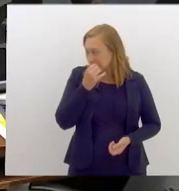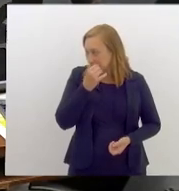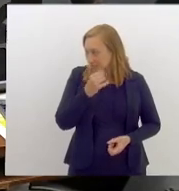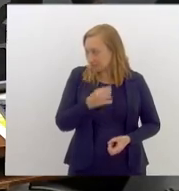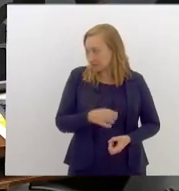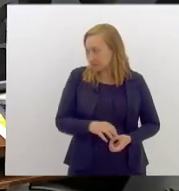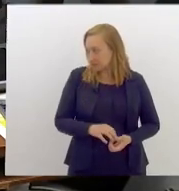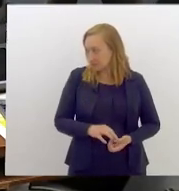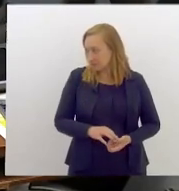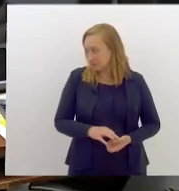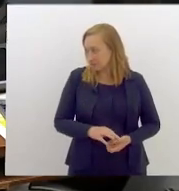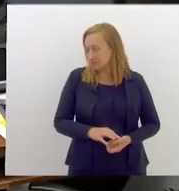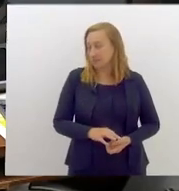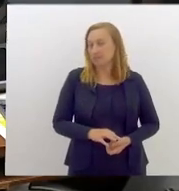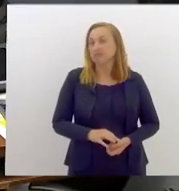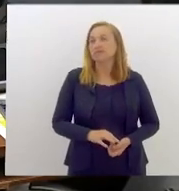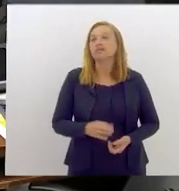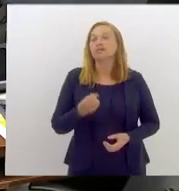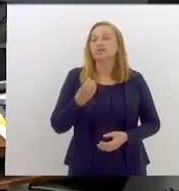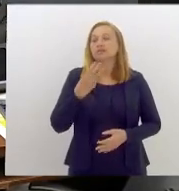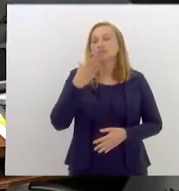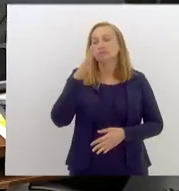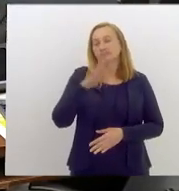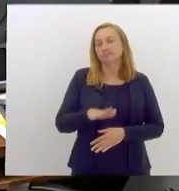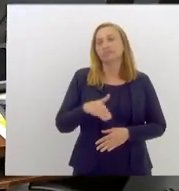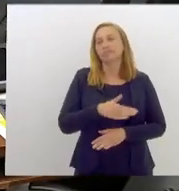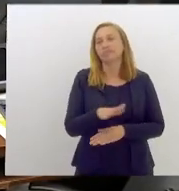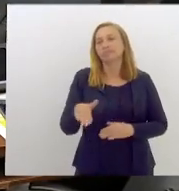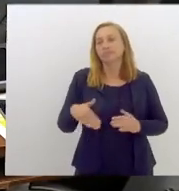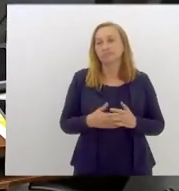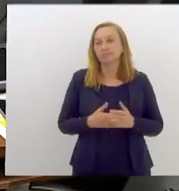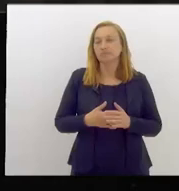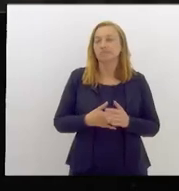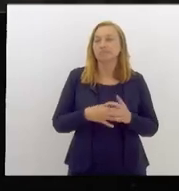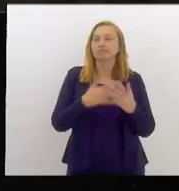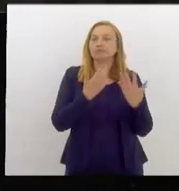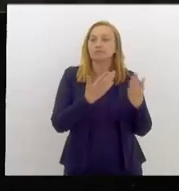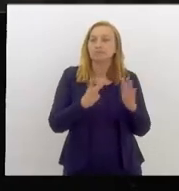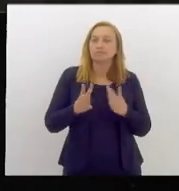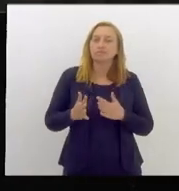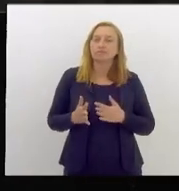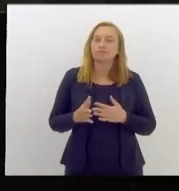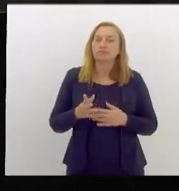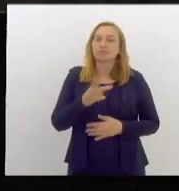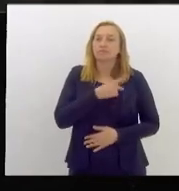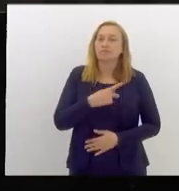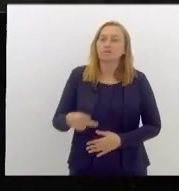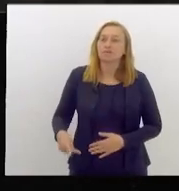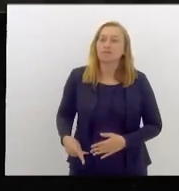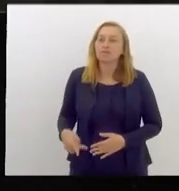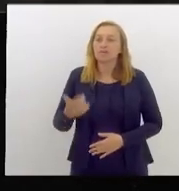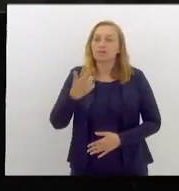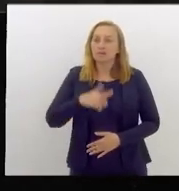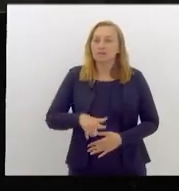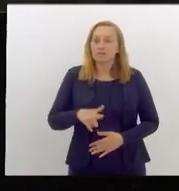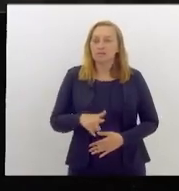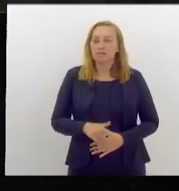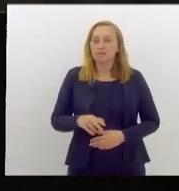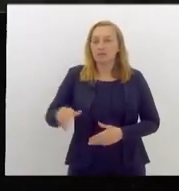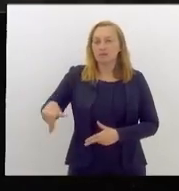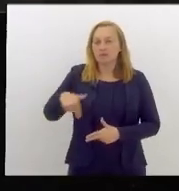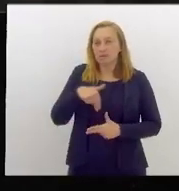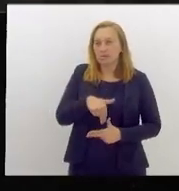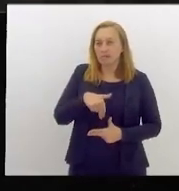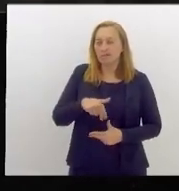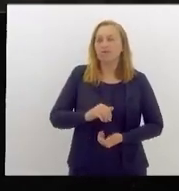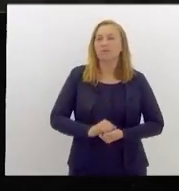Boa tarde a todos todos cumprimentar o nosso Presidente mais uma vez sobre essa Tribuna